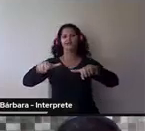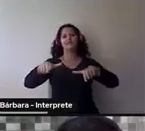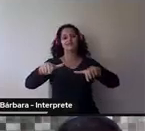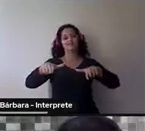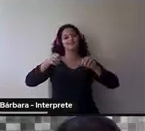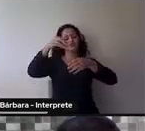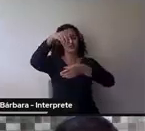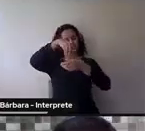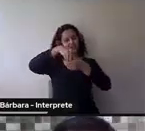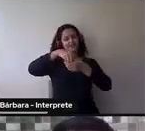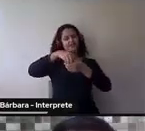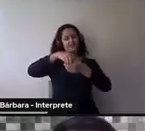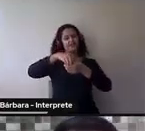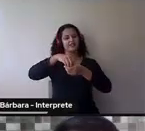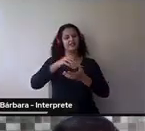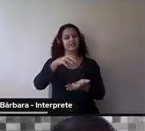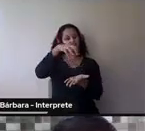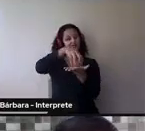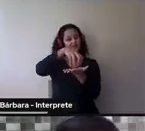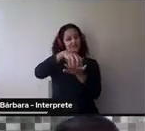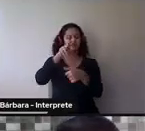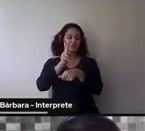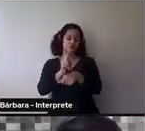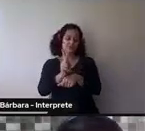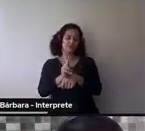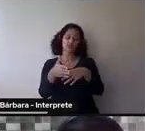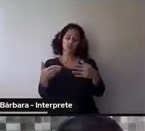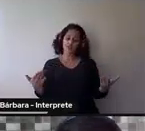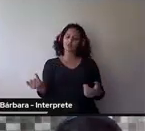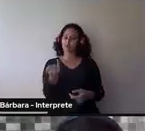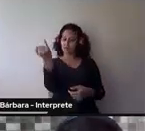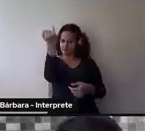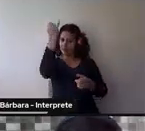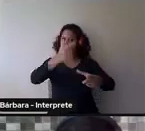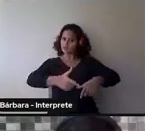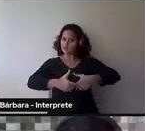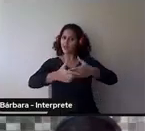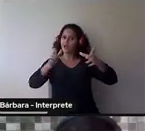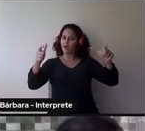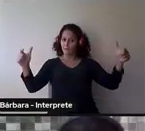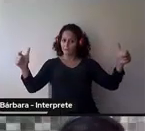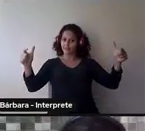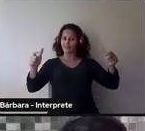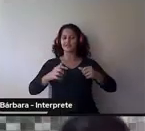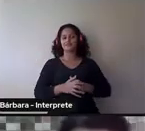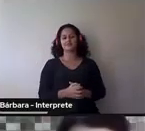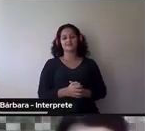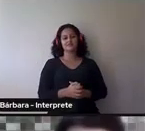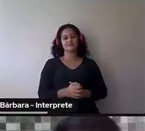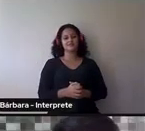conservação, então a importância de se manter ou de se ampliar também essas áreas.